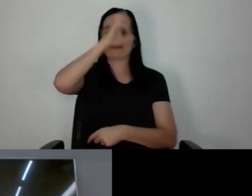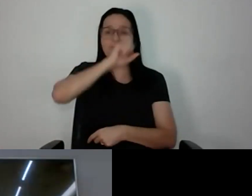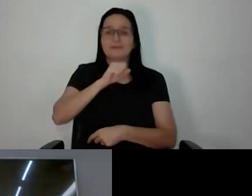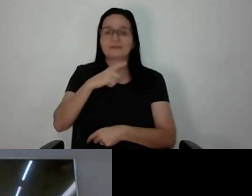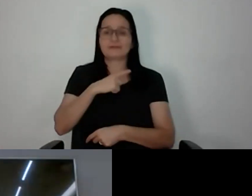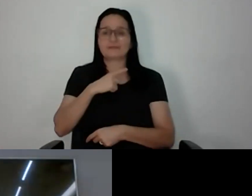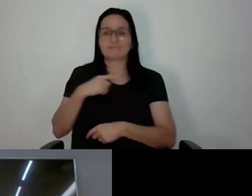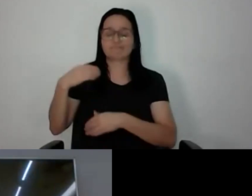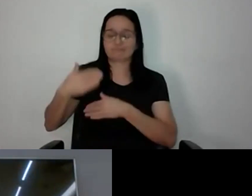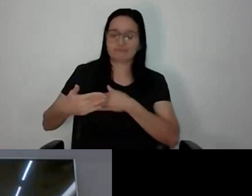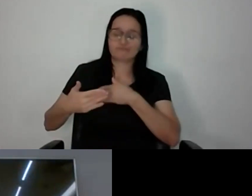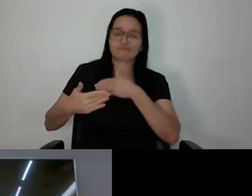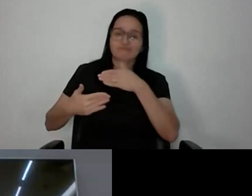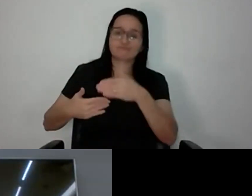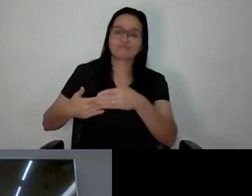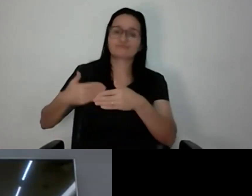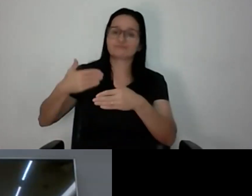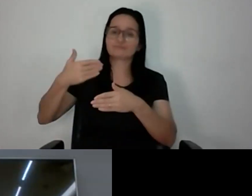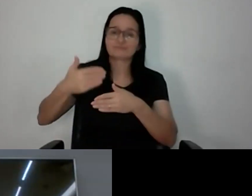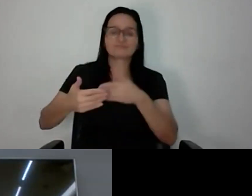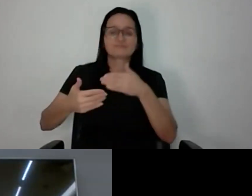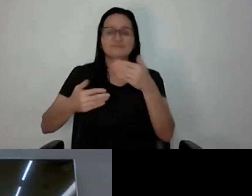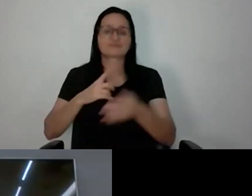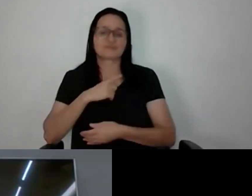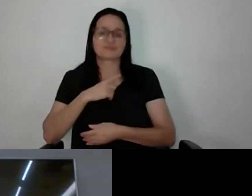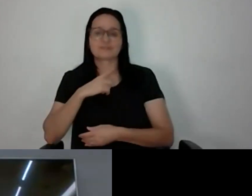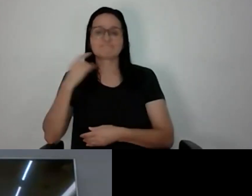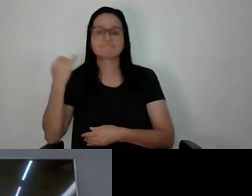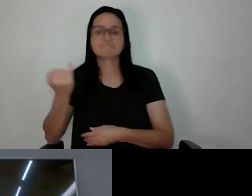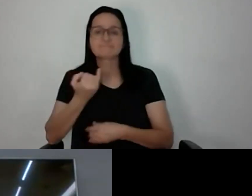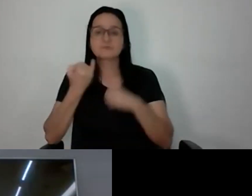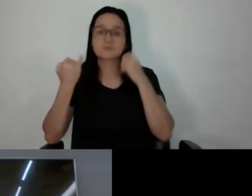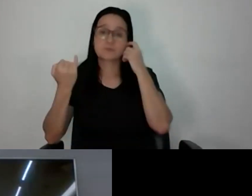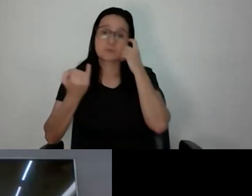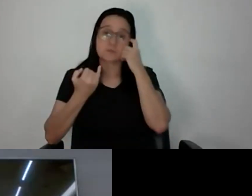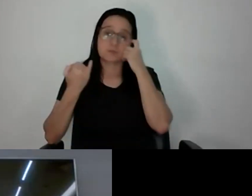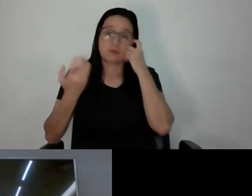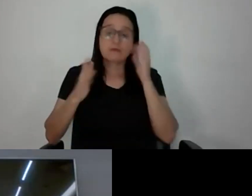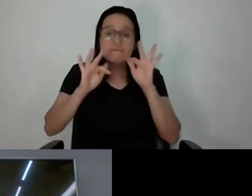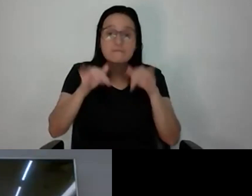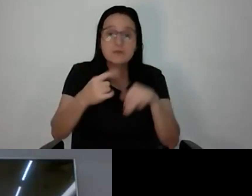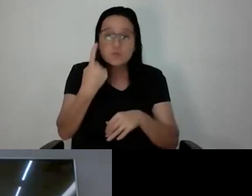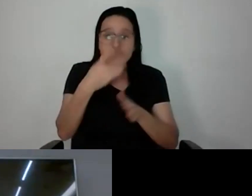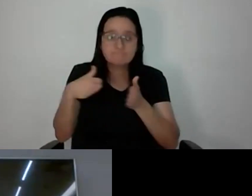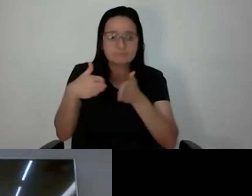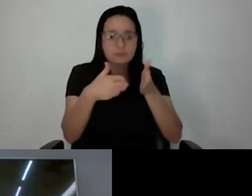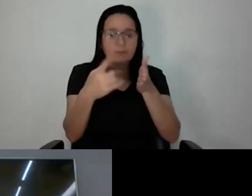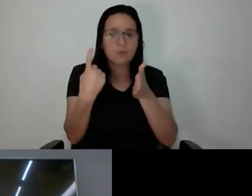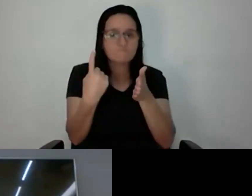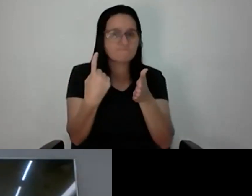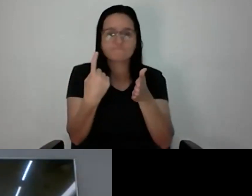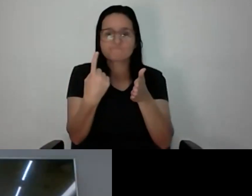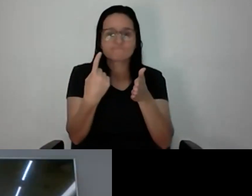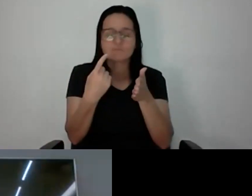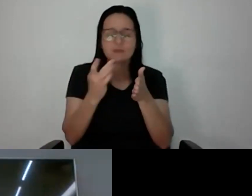de carreira. É, e é muito interessante a gente realmente ter isso, porque no fim do dia não existe um único caminho. Cada um tem o seu, e